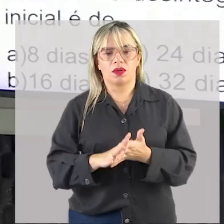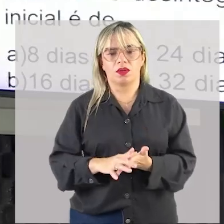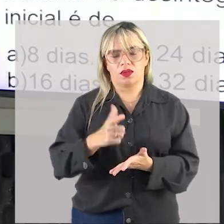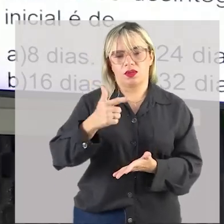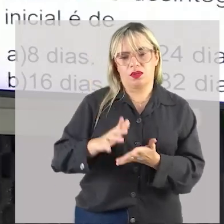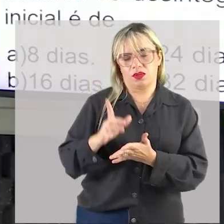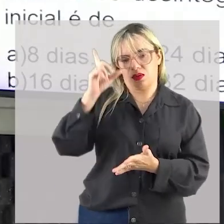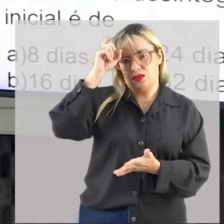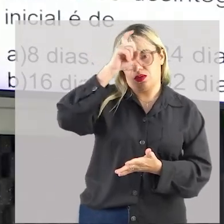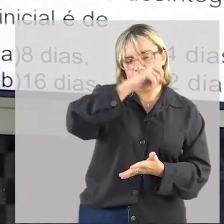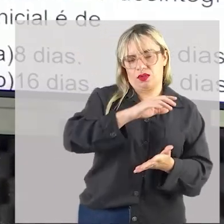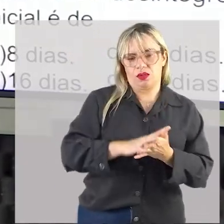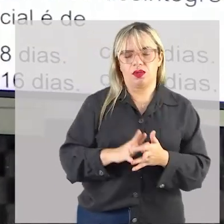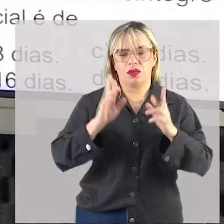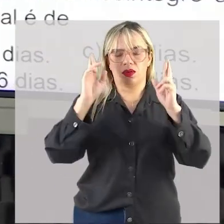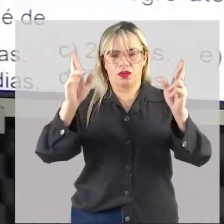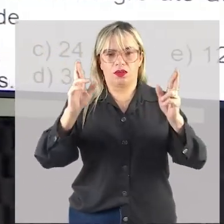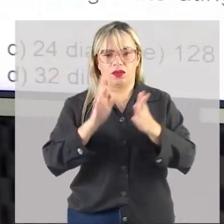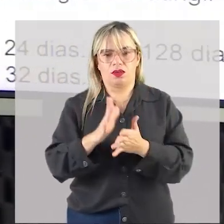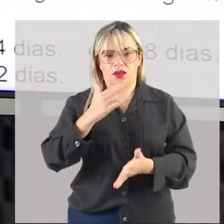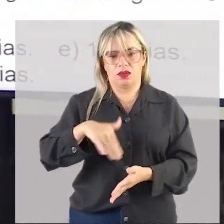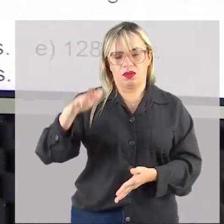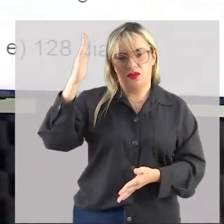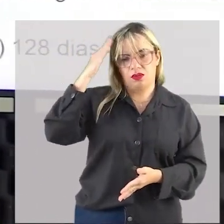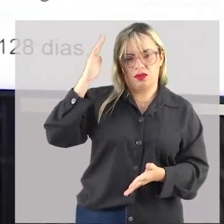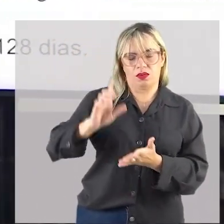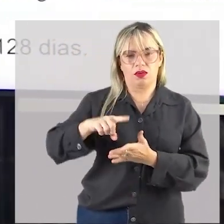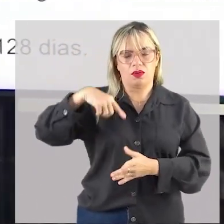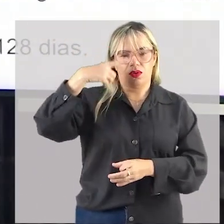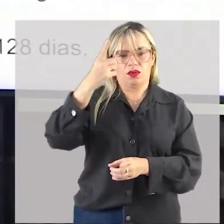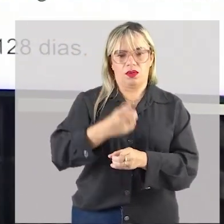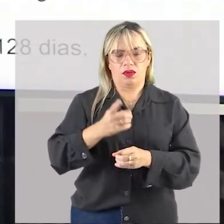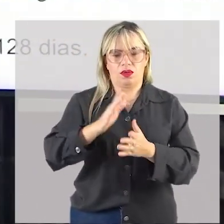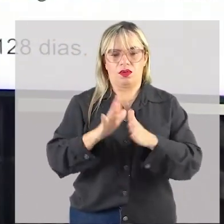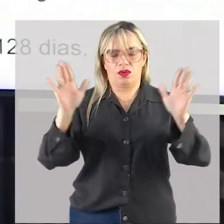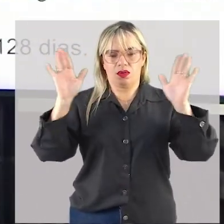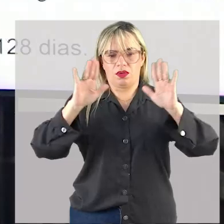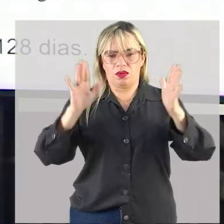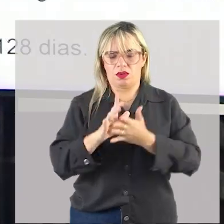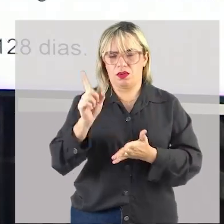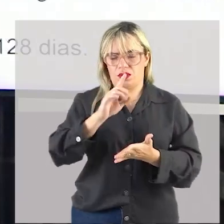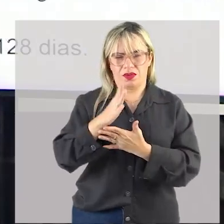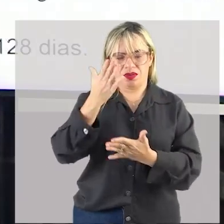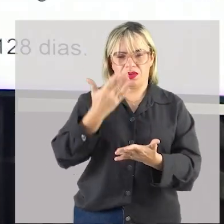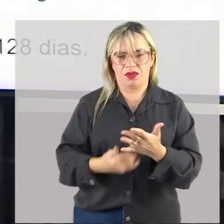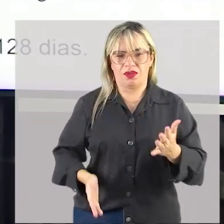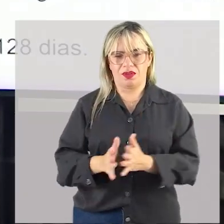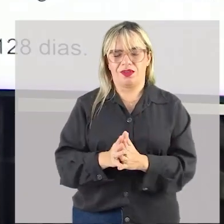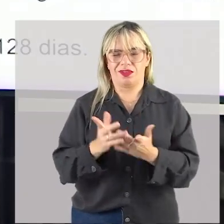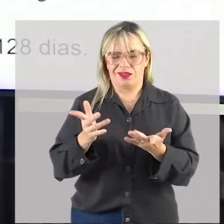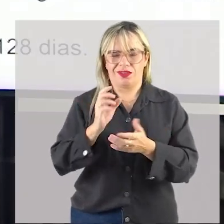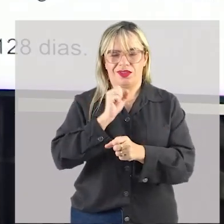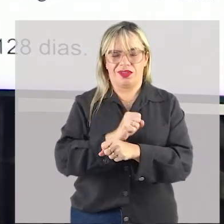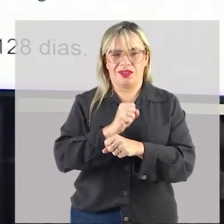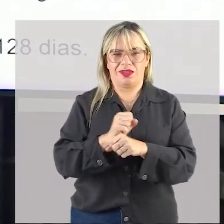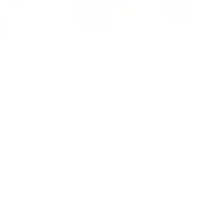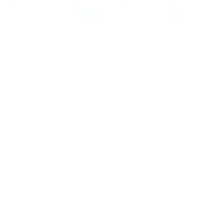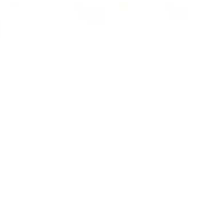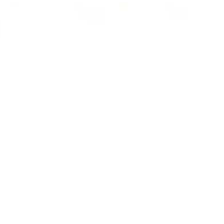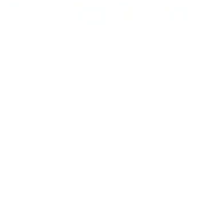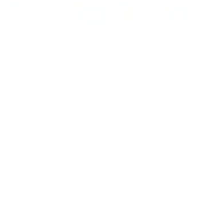muita dificuldade. Espero que você tenha entendido. Eu te vejo no nosso próximo vídeo. Não perde não, tô te esperando. Valeu, galera!